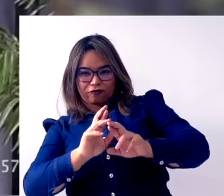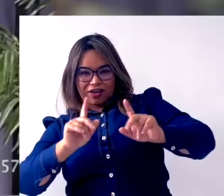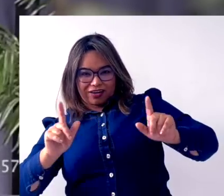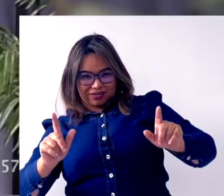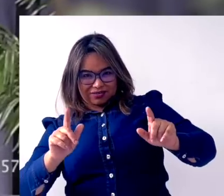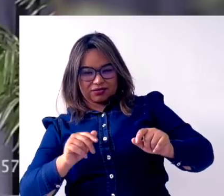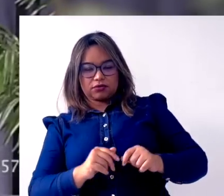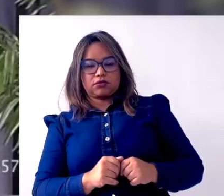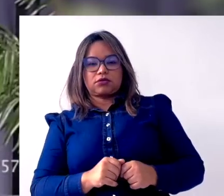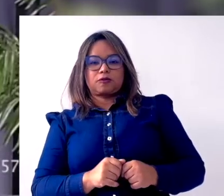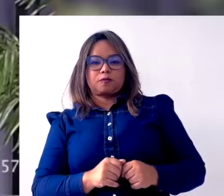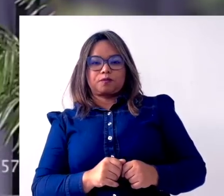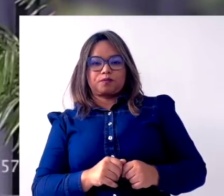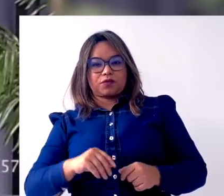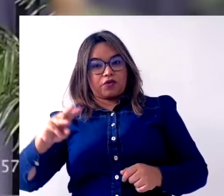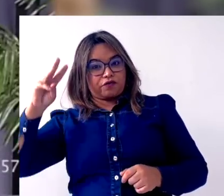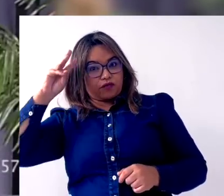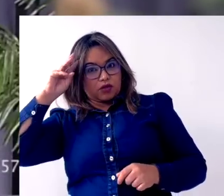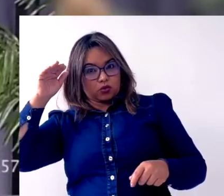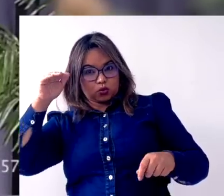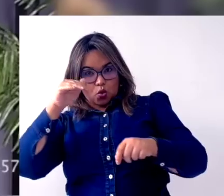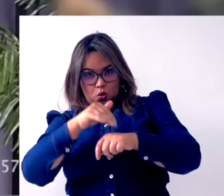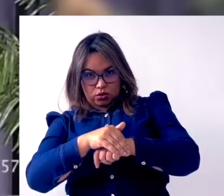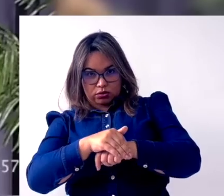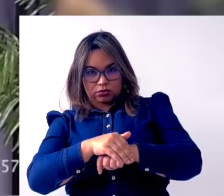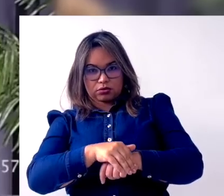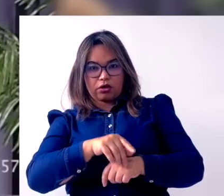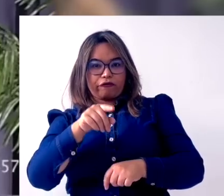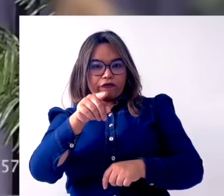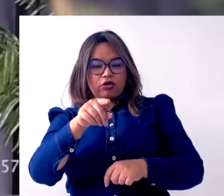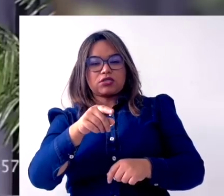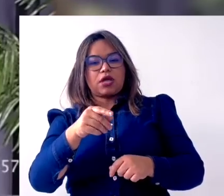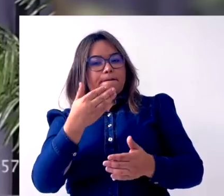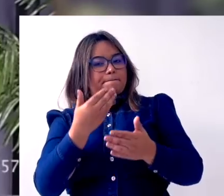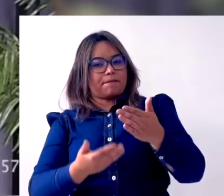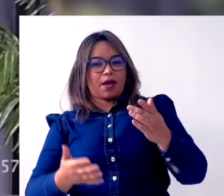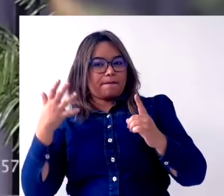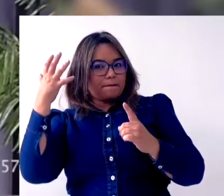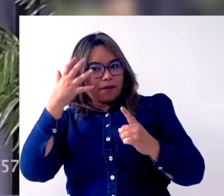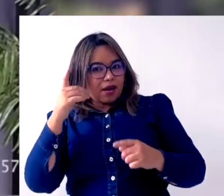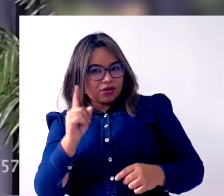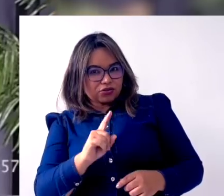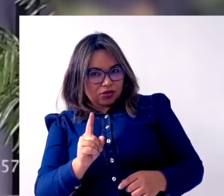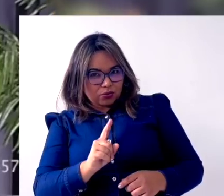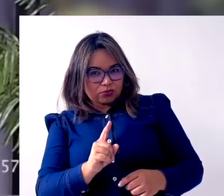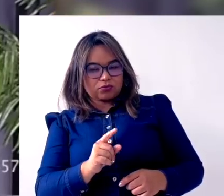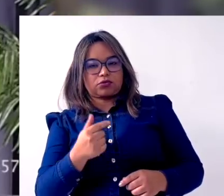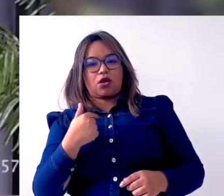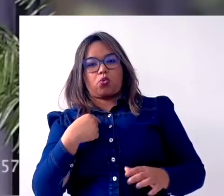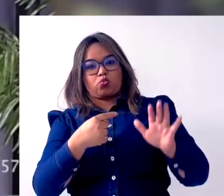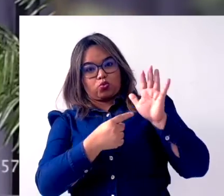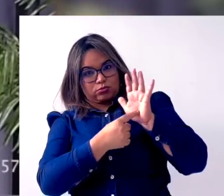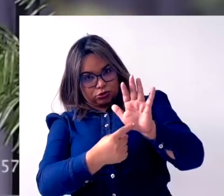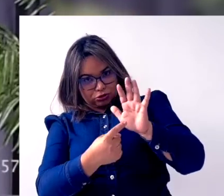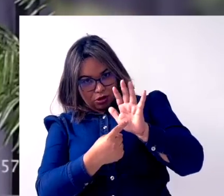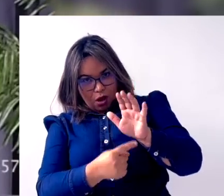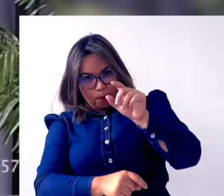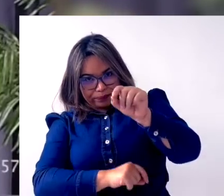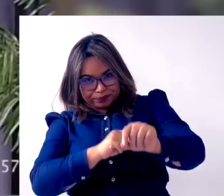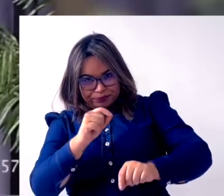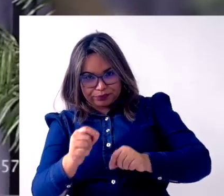noite. O que quer que você faça, não perca essa palestra. Eu vou mostrar a vocês o